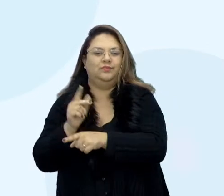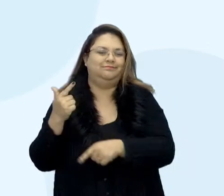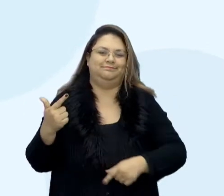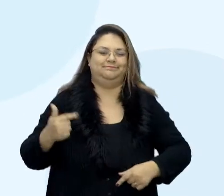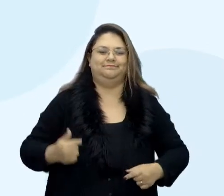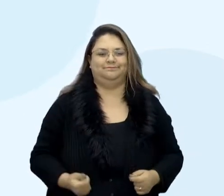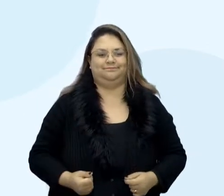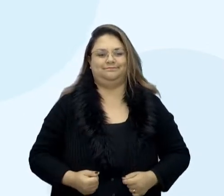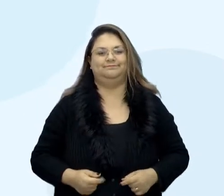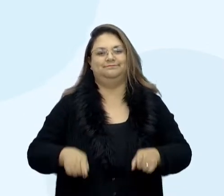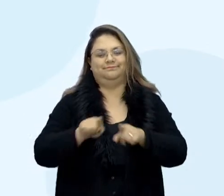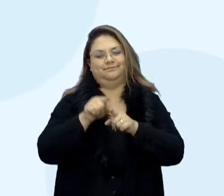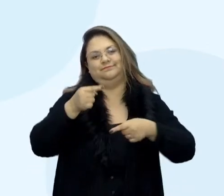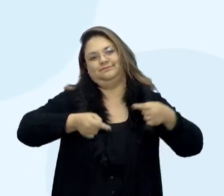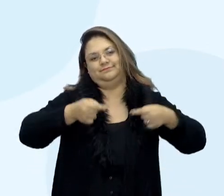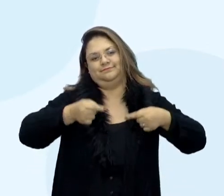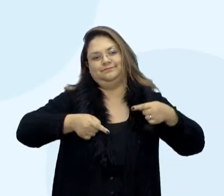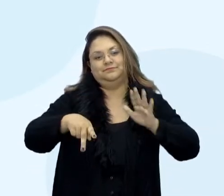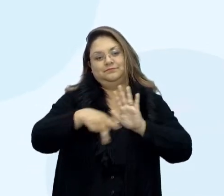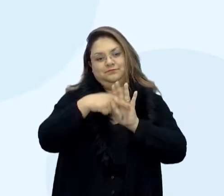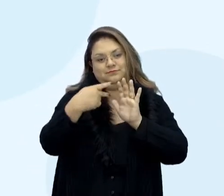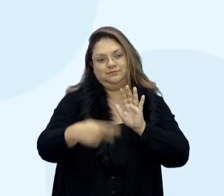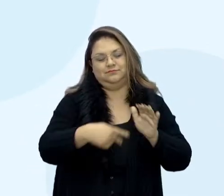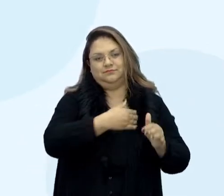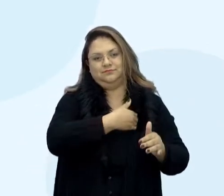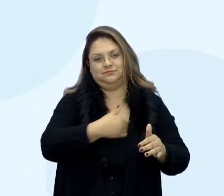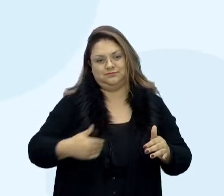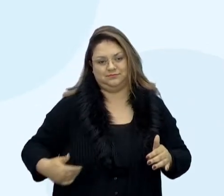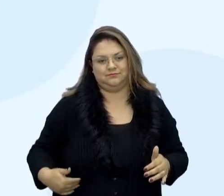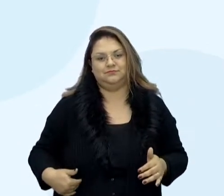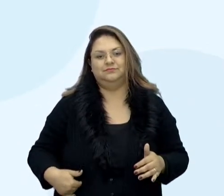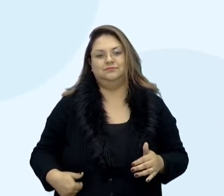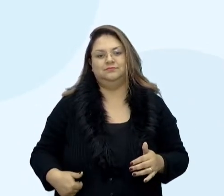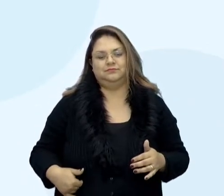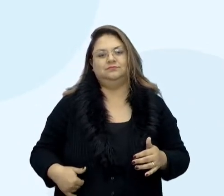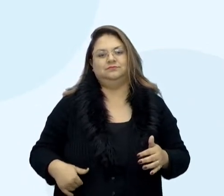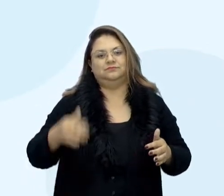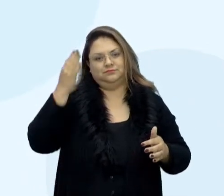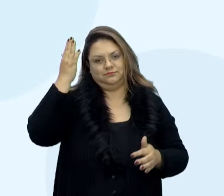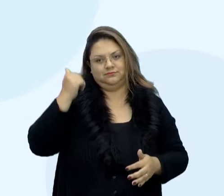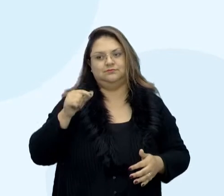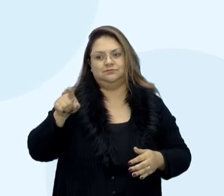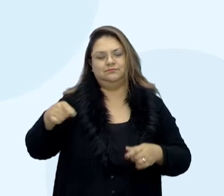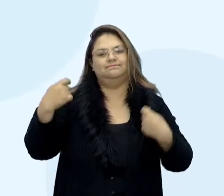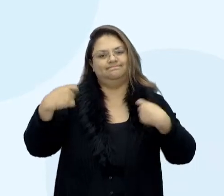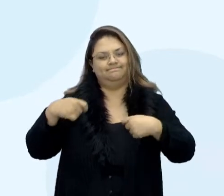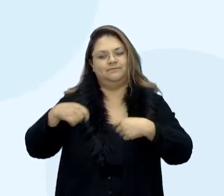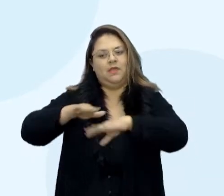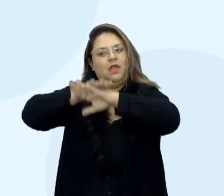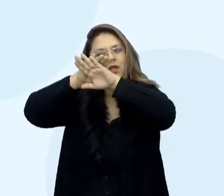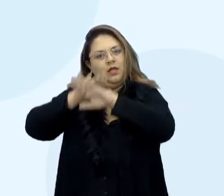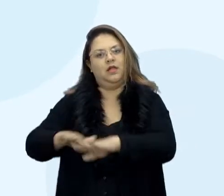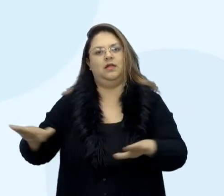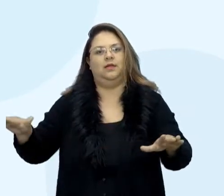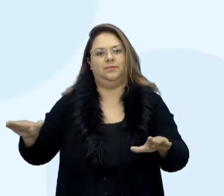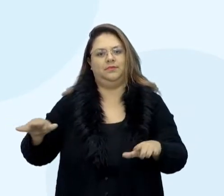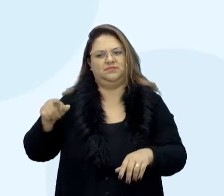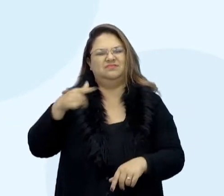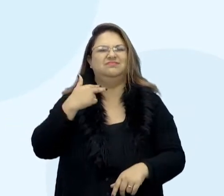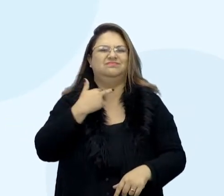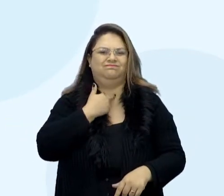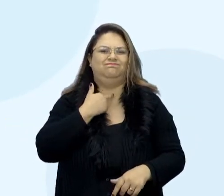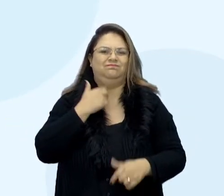própria Política Nacional dos Resíduos Sólidos, né, prevê a extinção desses locais de disposição